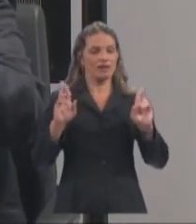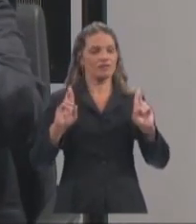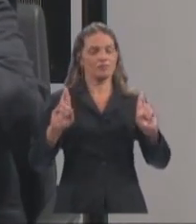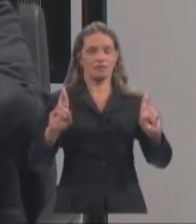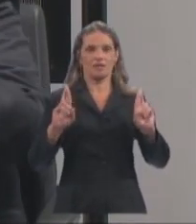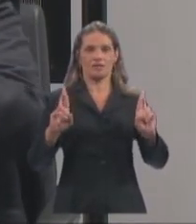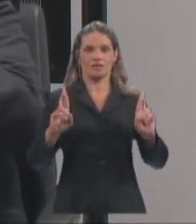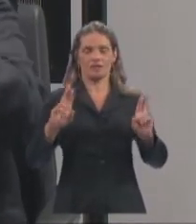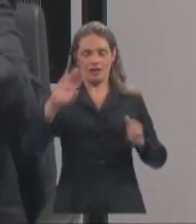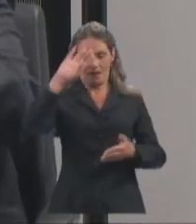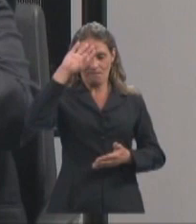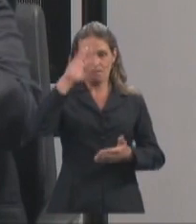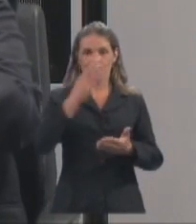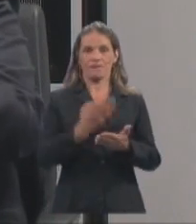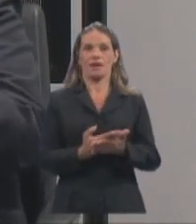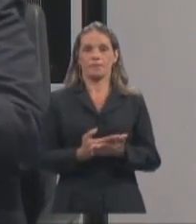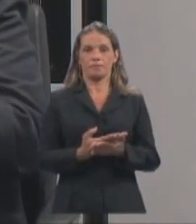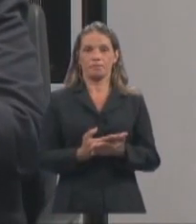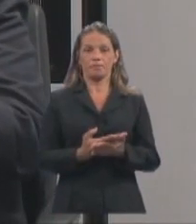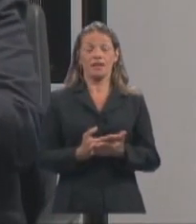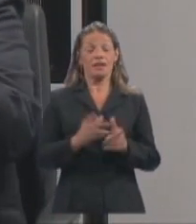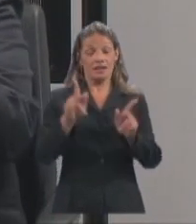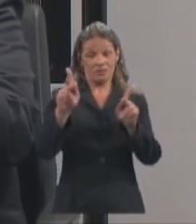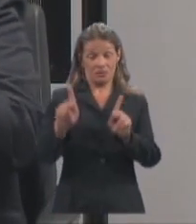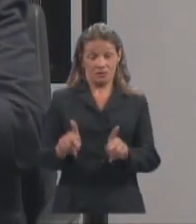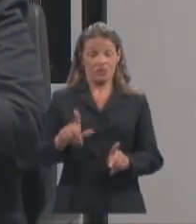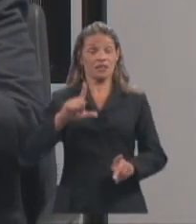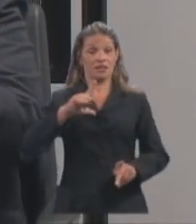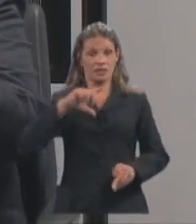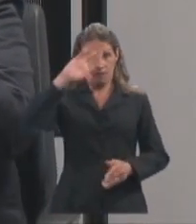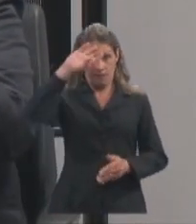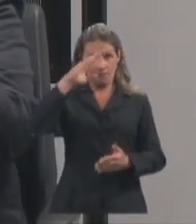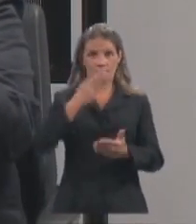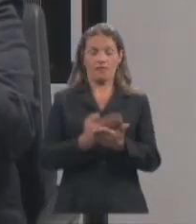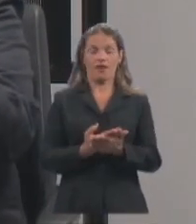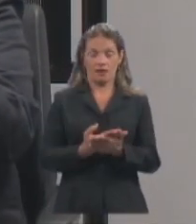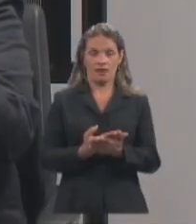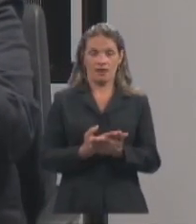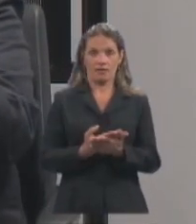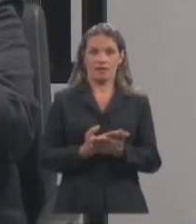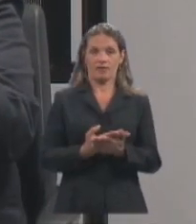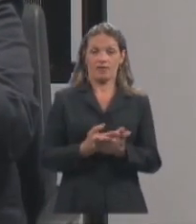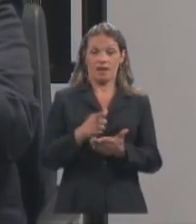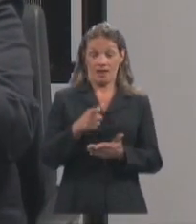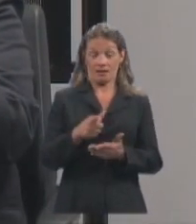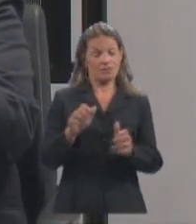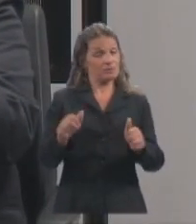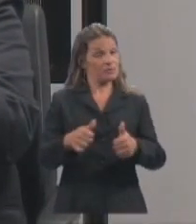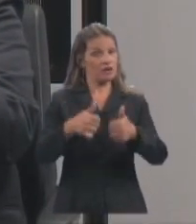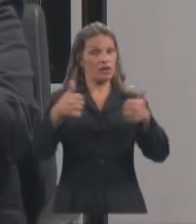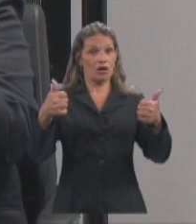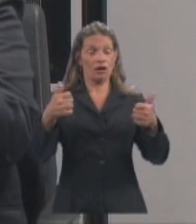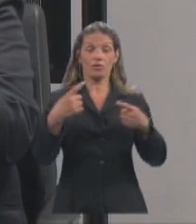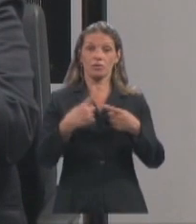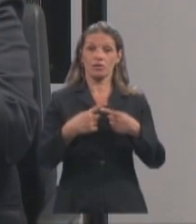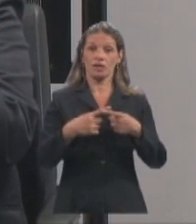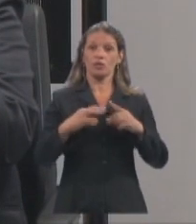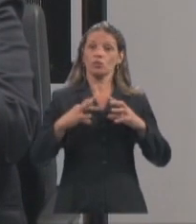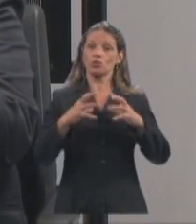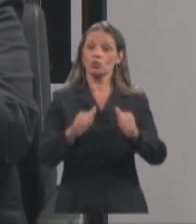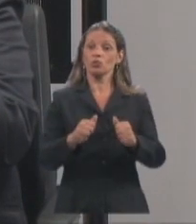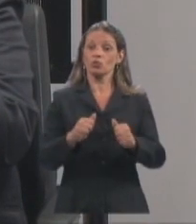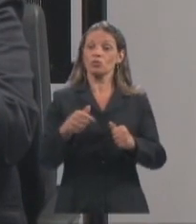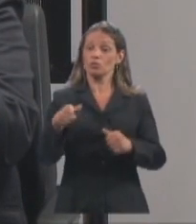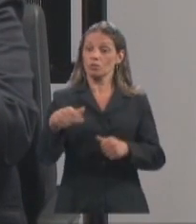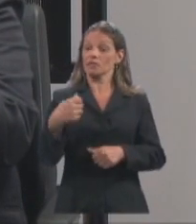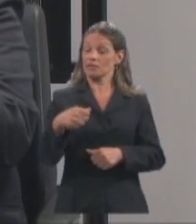esperança a fé e as pessoas que têm fé e que acreditam nas coisas elas melhoram Porque tudo que a gente